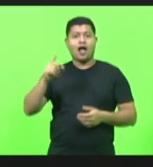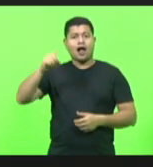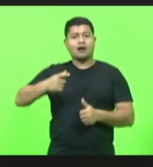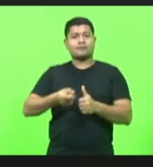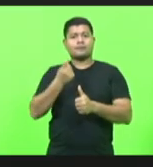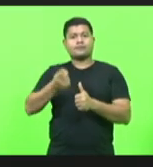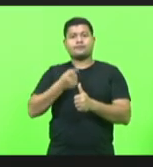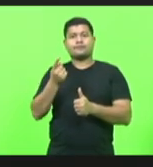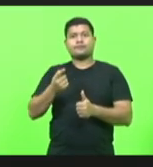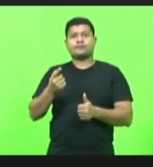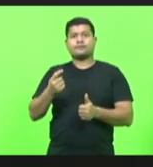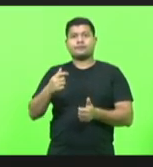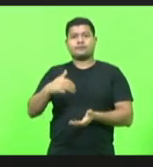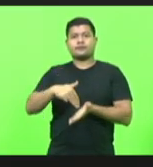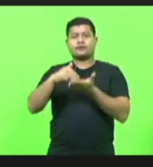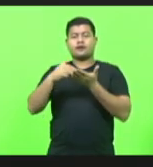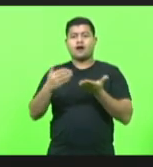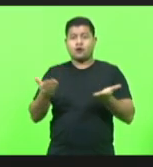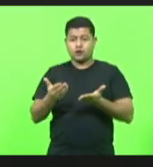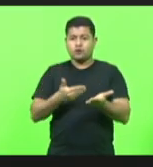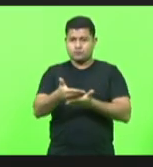Estaria colocando ela em votação.